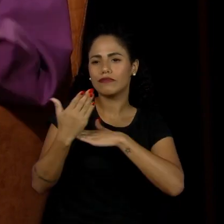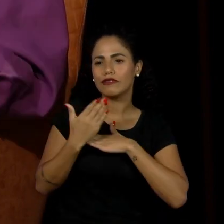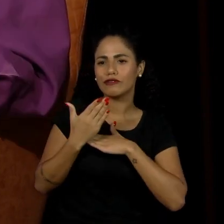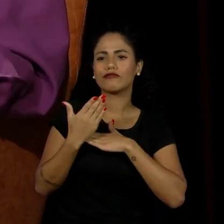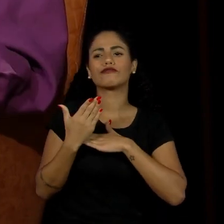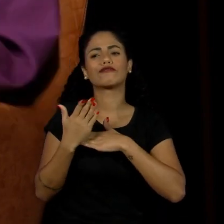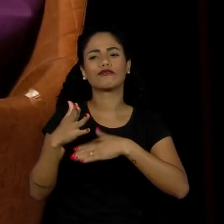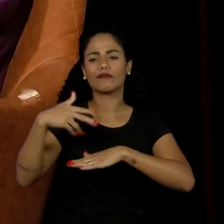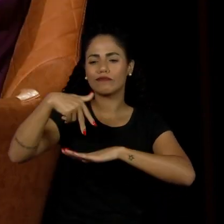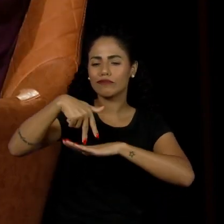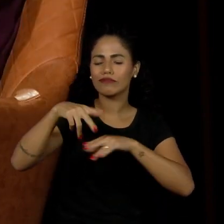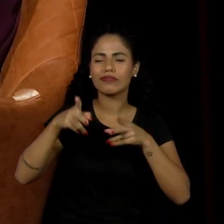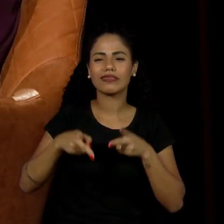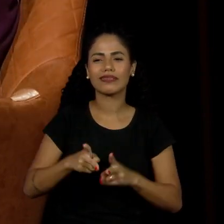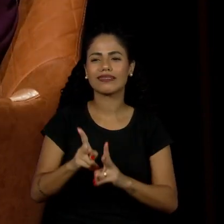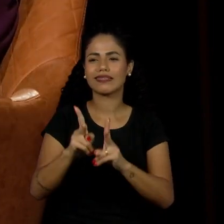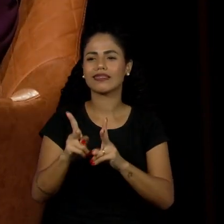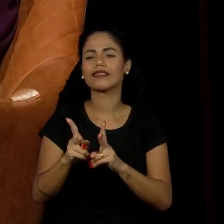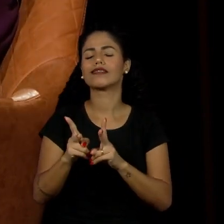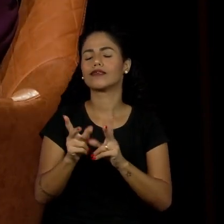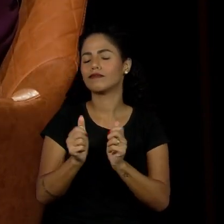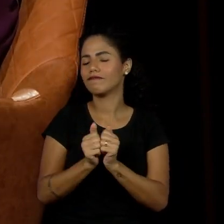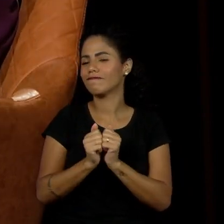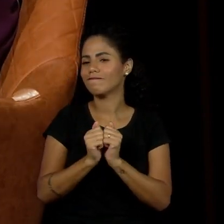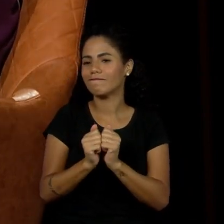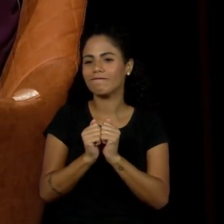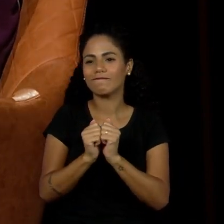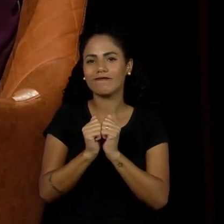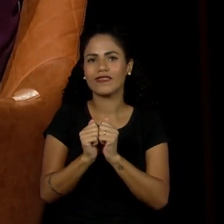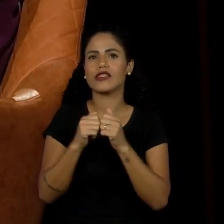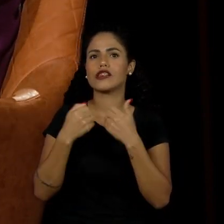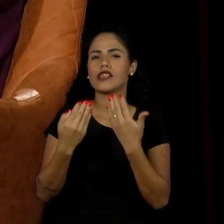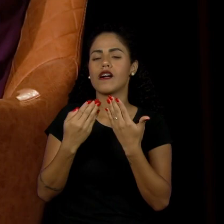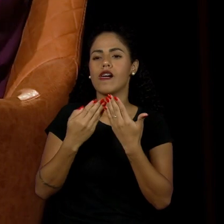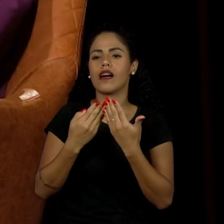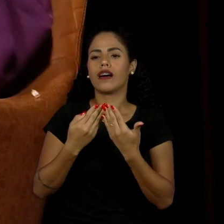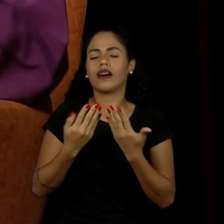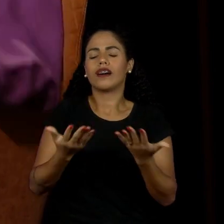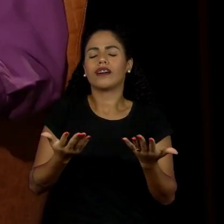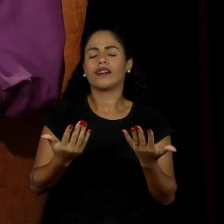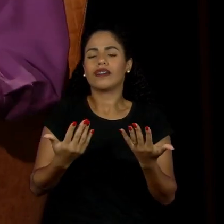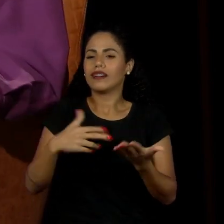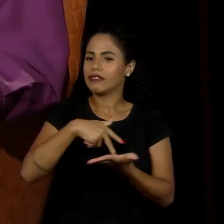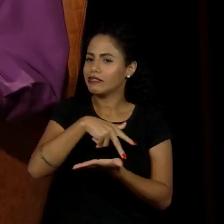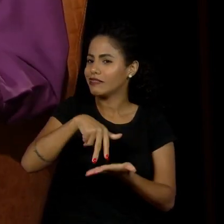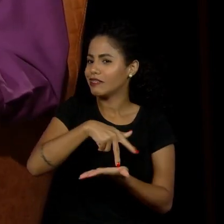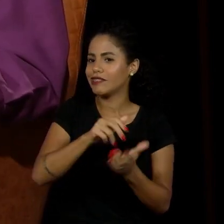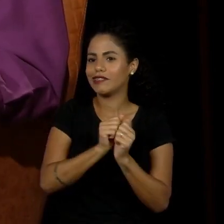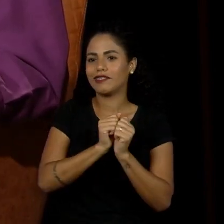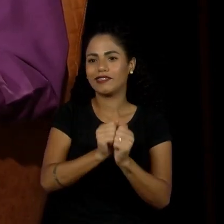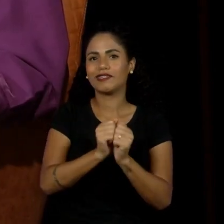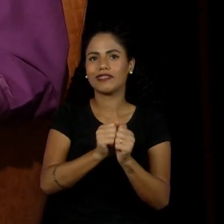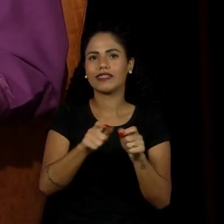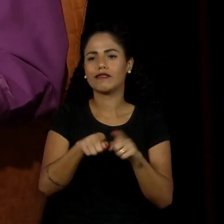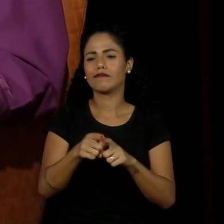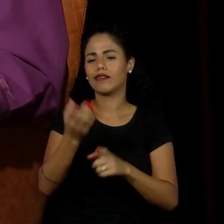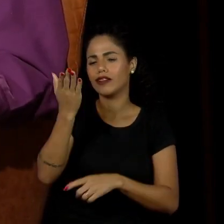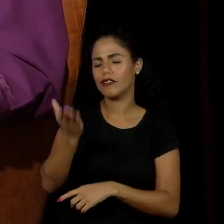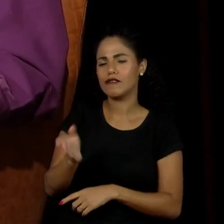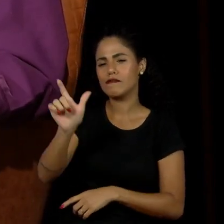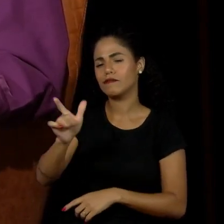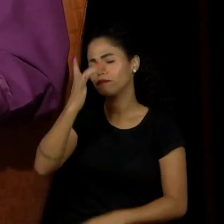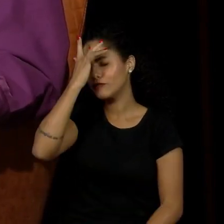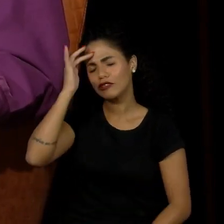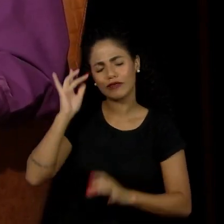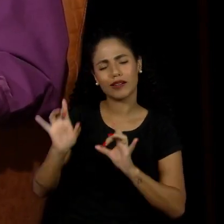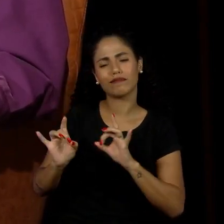era, falei, todos já falei, né? E eu dancei muito com ela. É uma pessoa